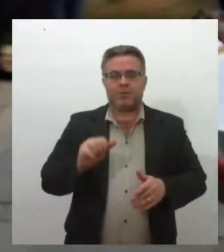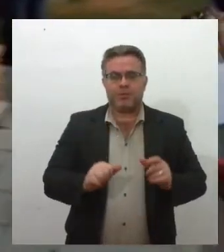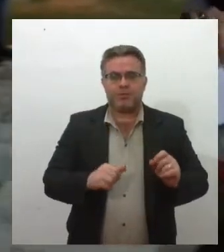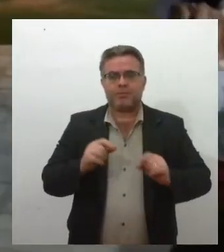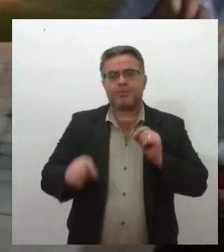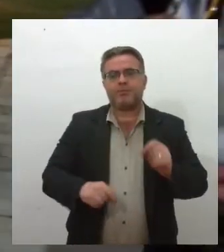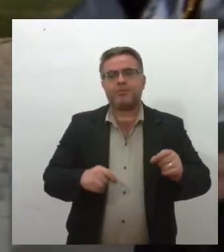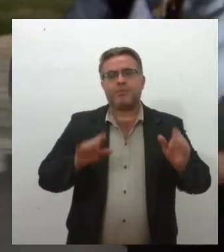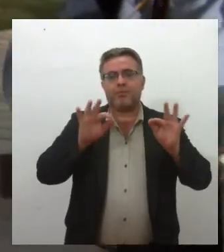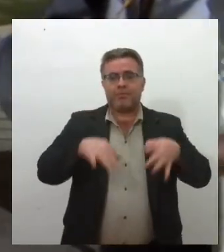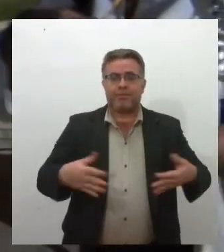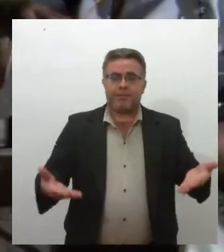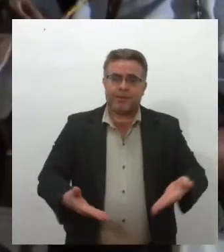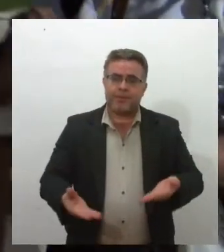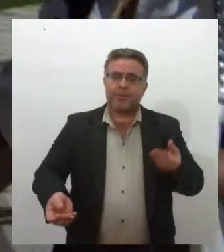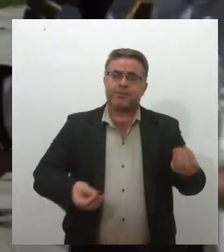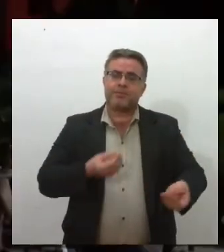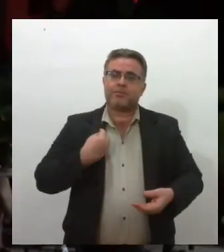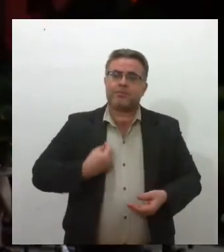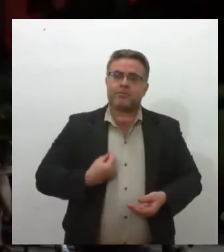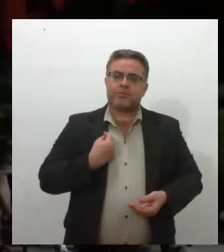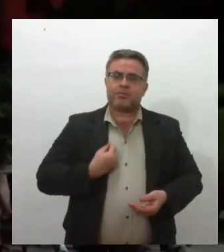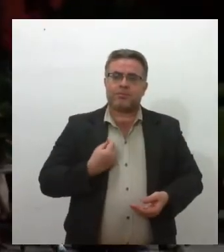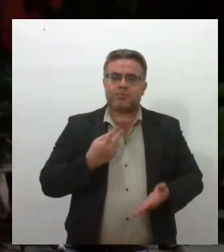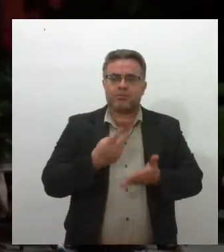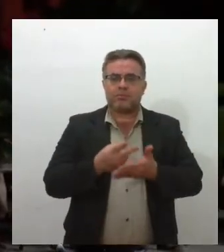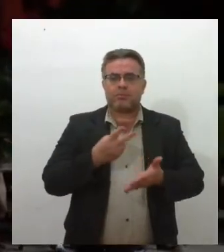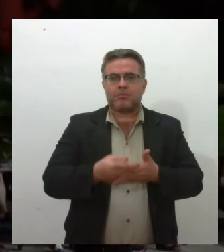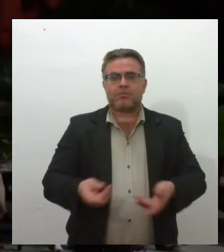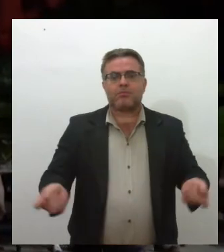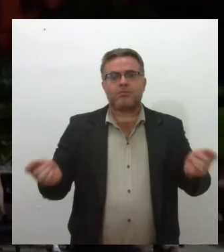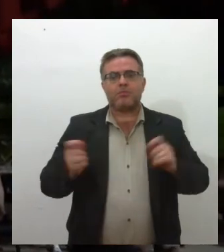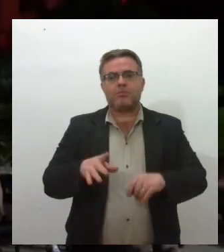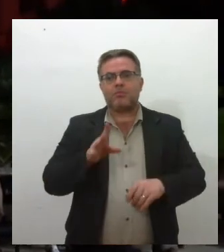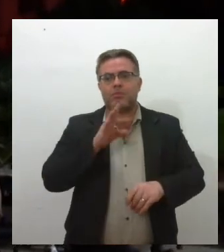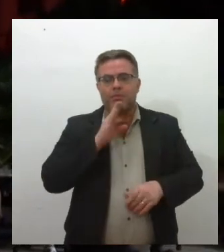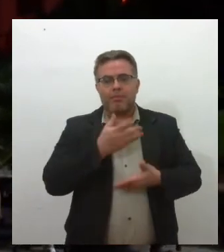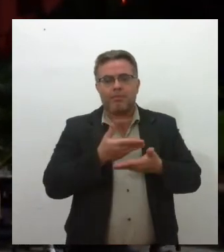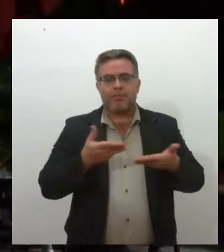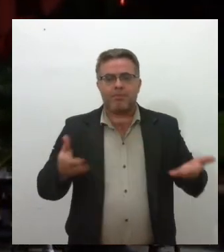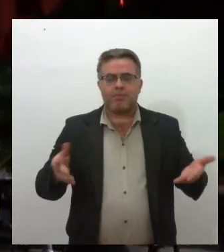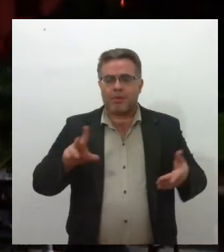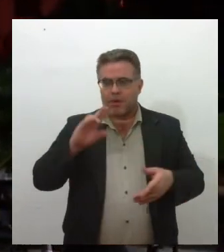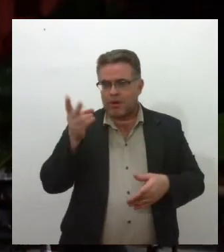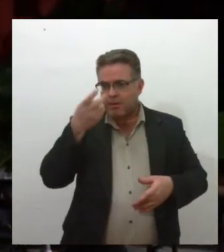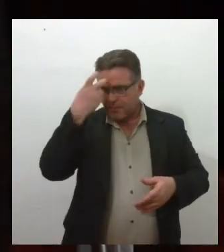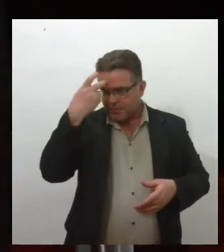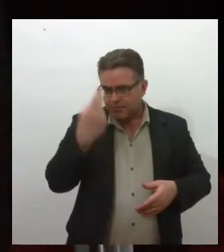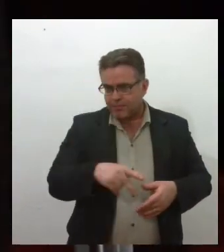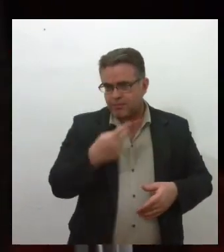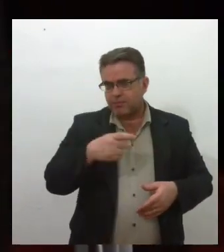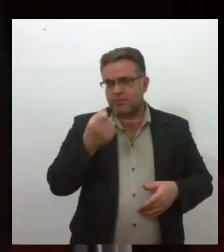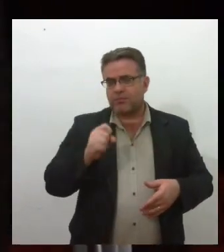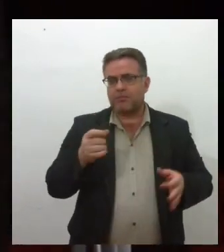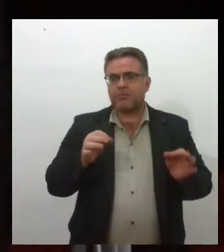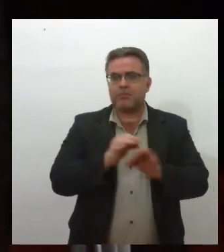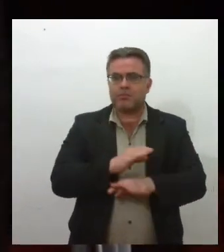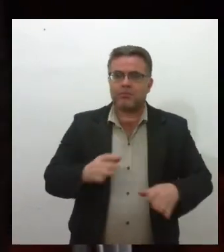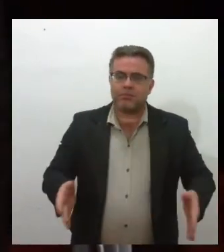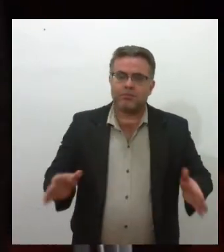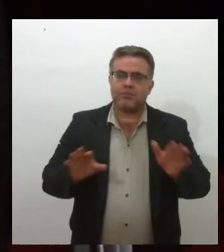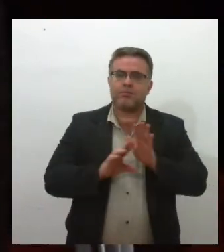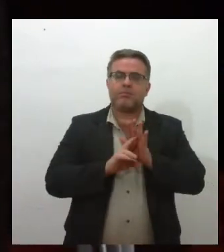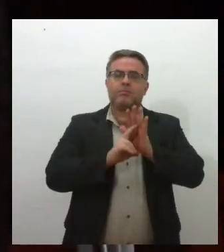a noite, os participantes do evento ainda puderam conhecer um pouco da cultura do nosso estado, representada